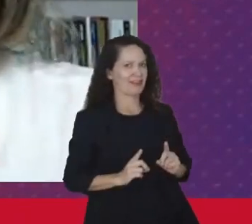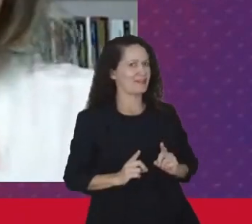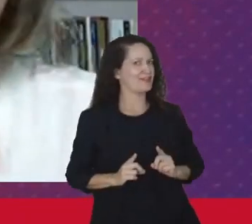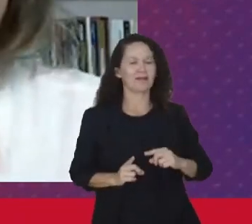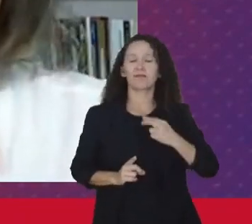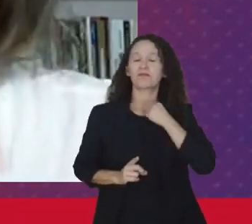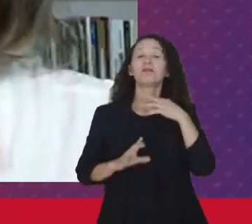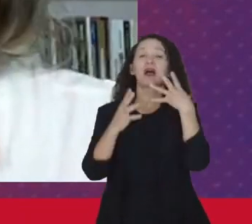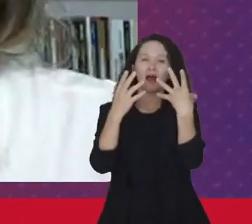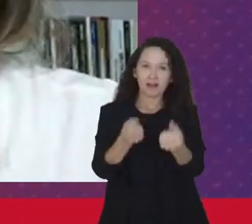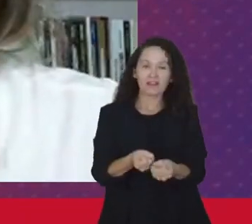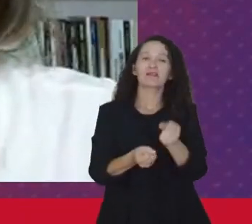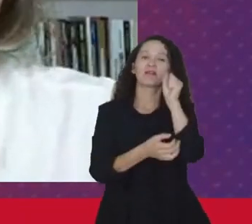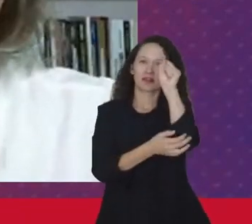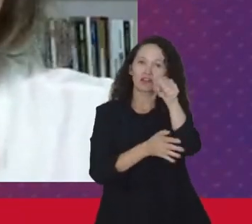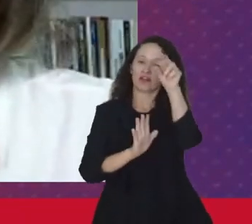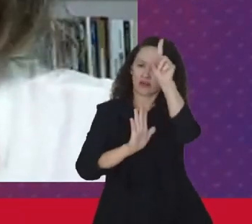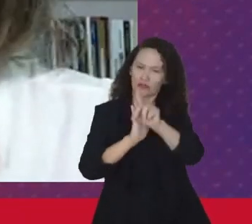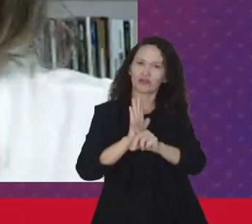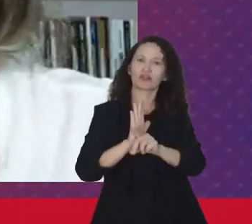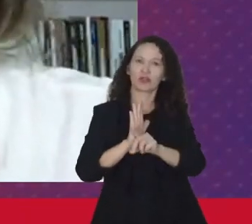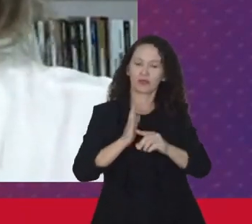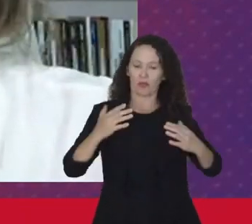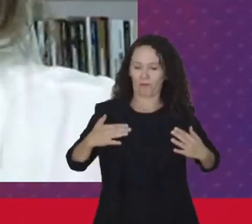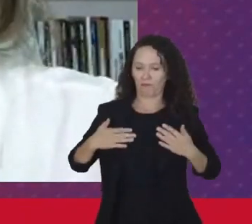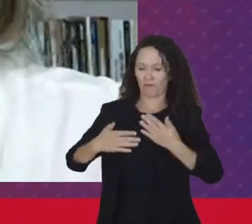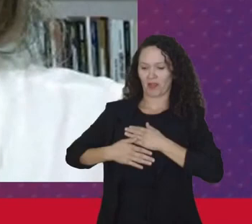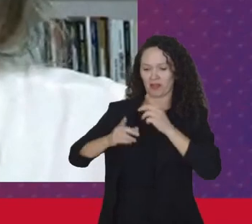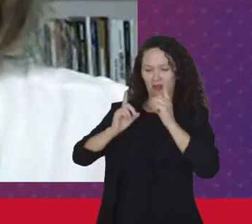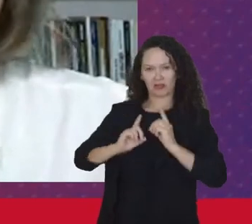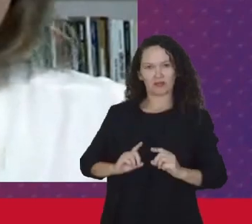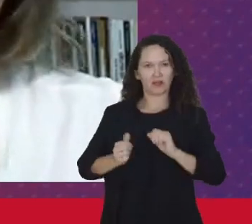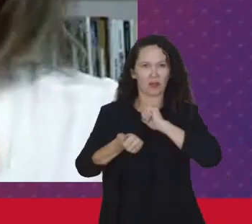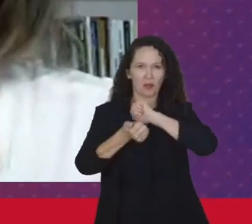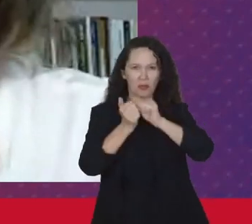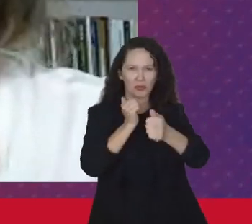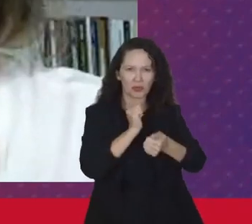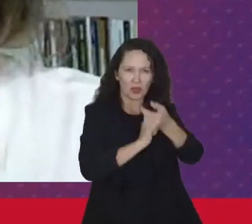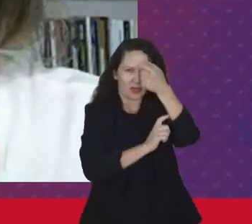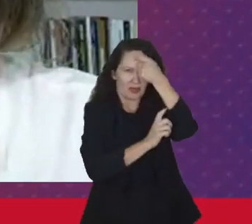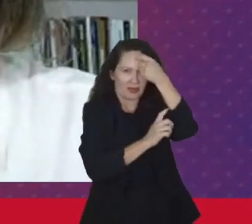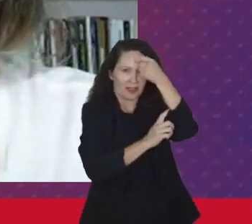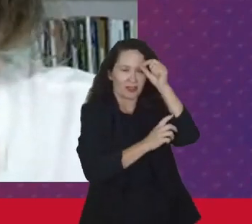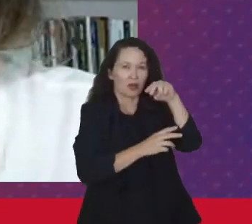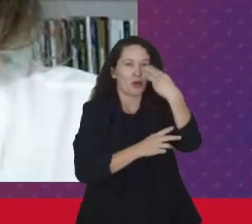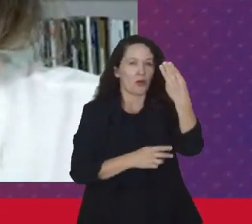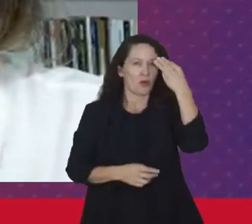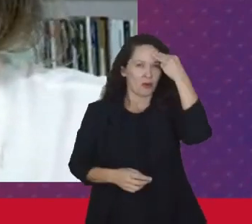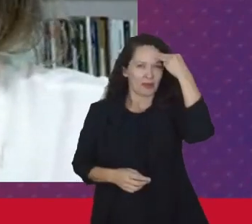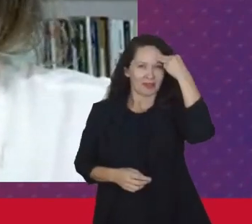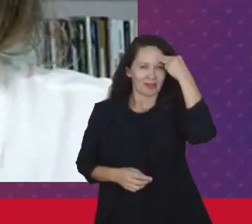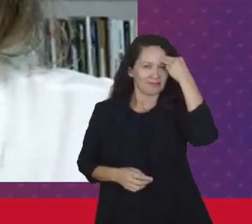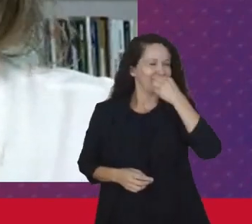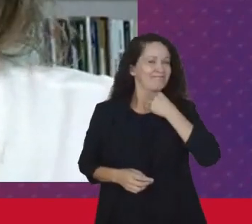tem uma deficiência, seja ela física, sensorial, intelectual ou